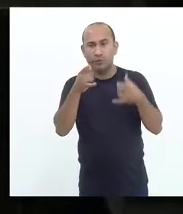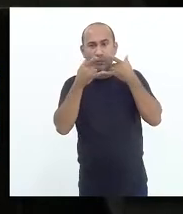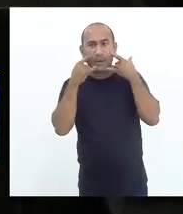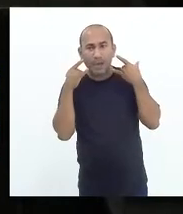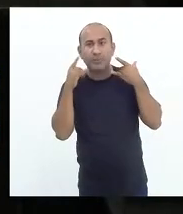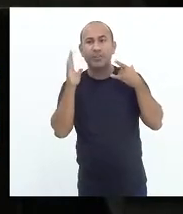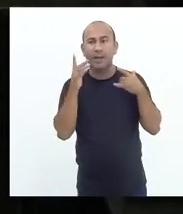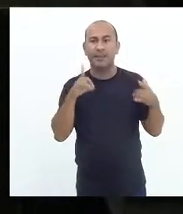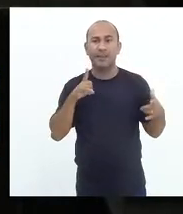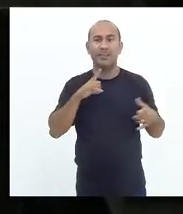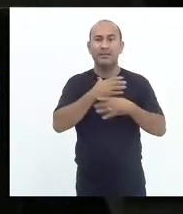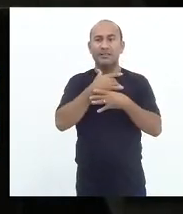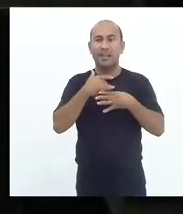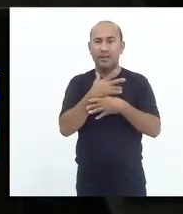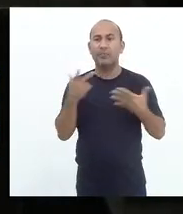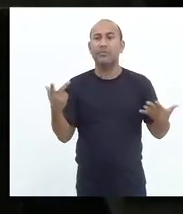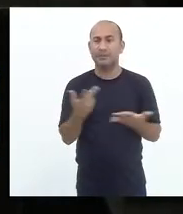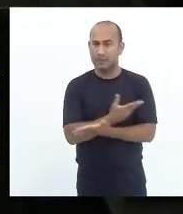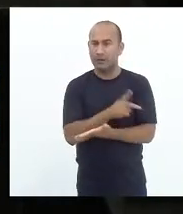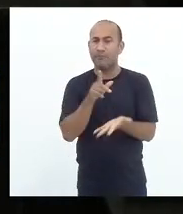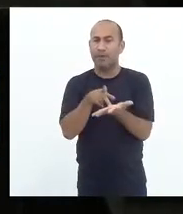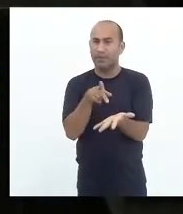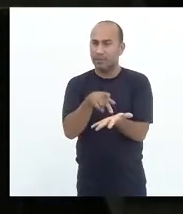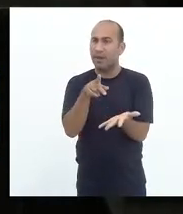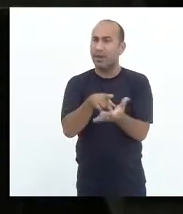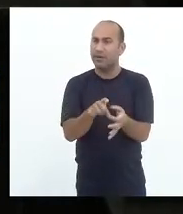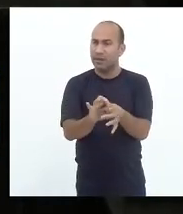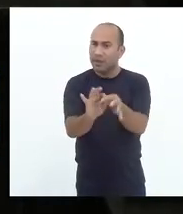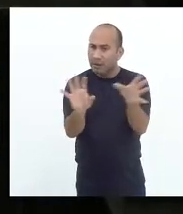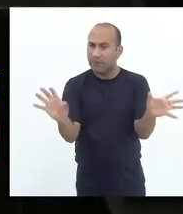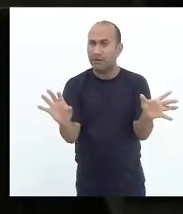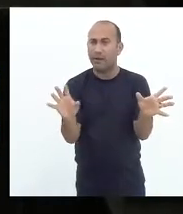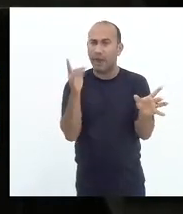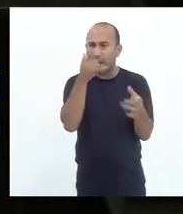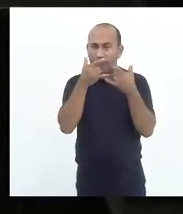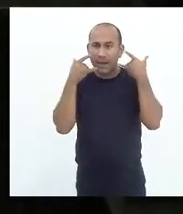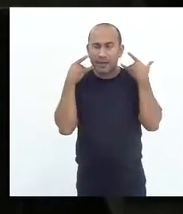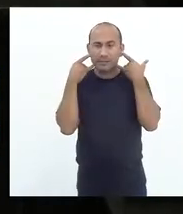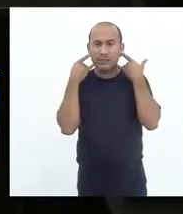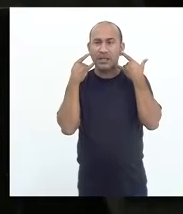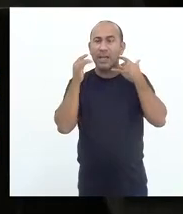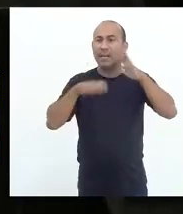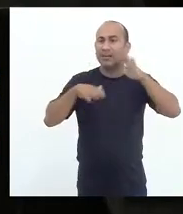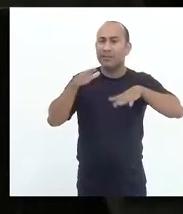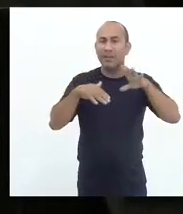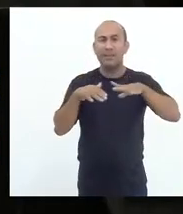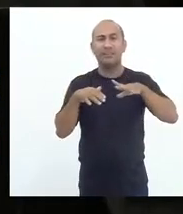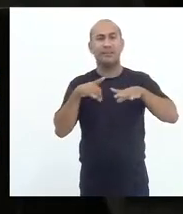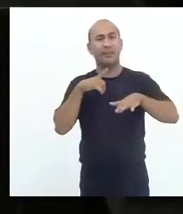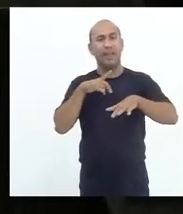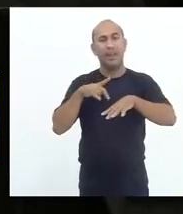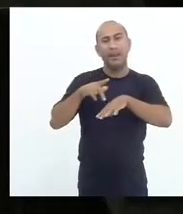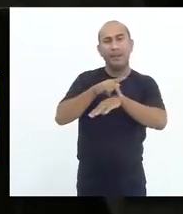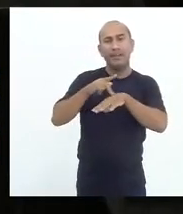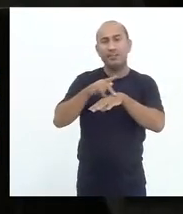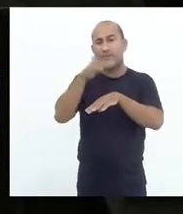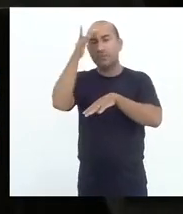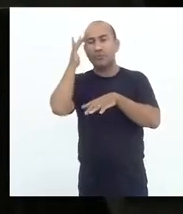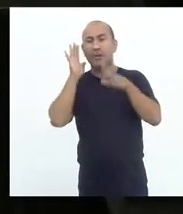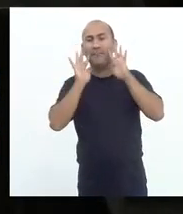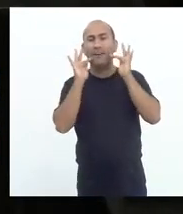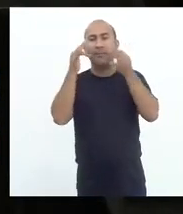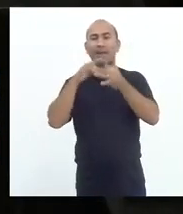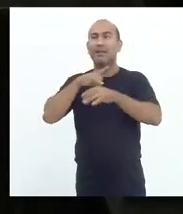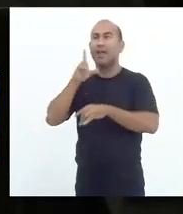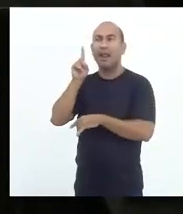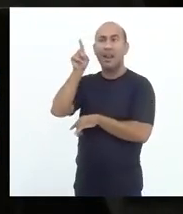algumas cidades por aí afora, e muitas delas, vou citar Paris, que tenho família lá, enfim, e